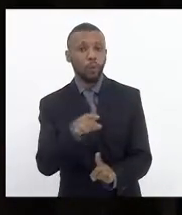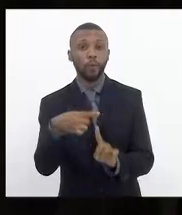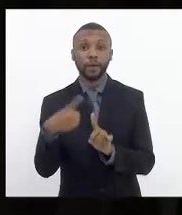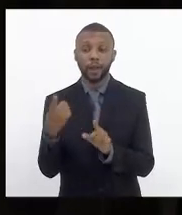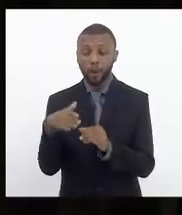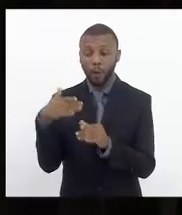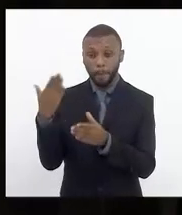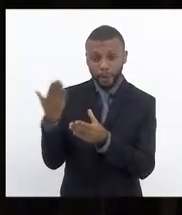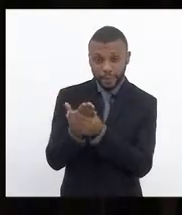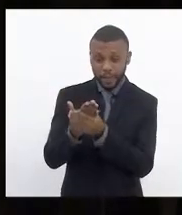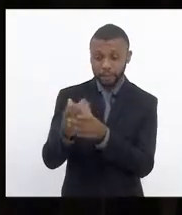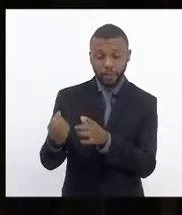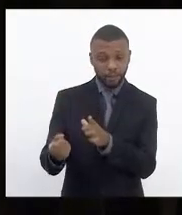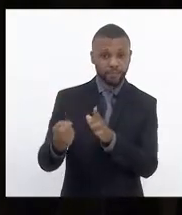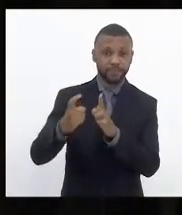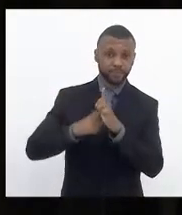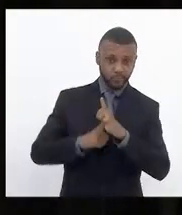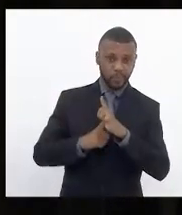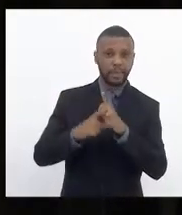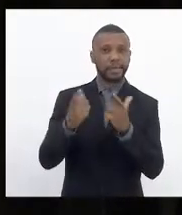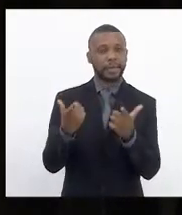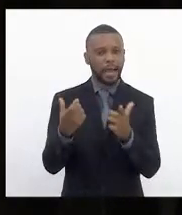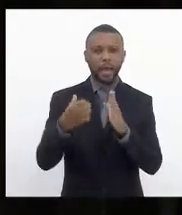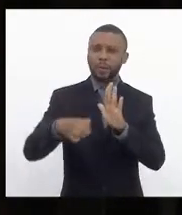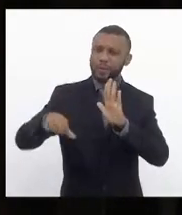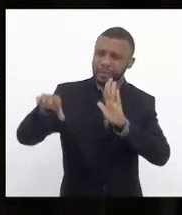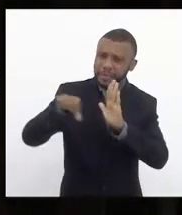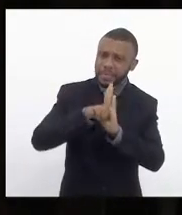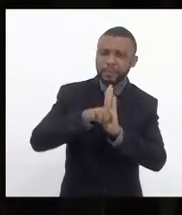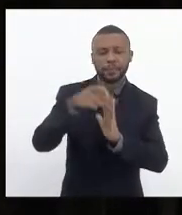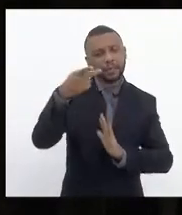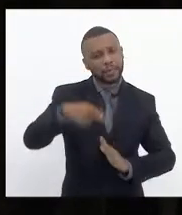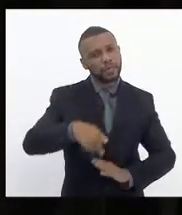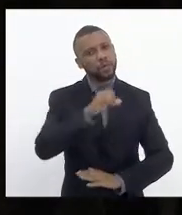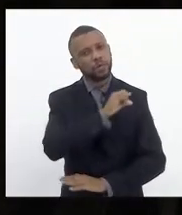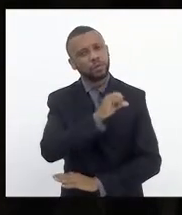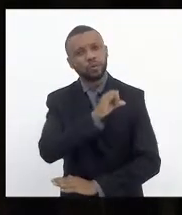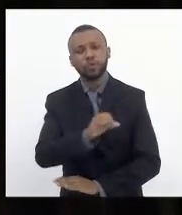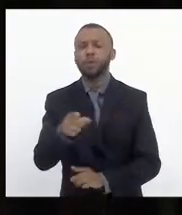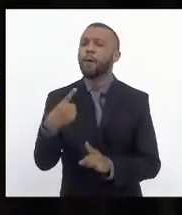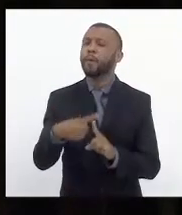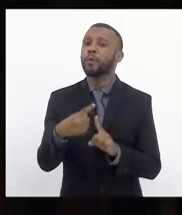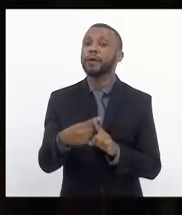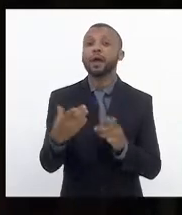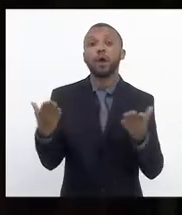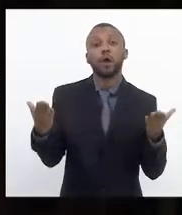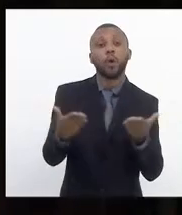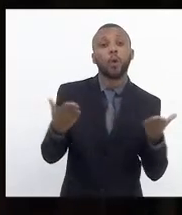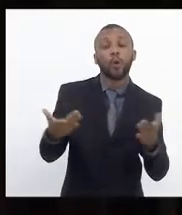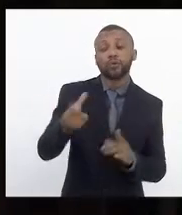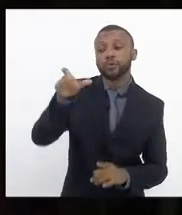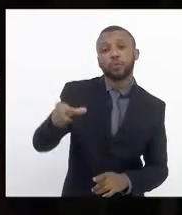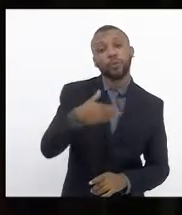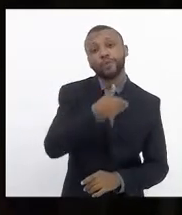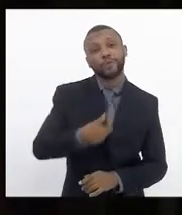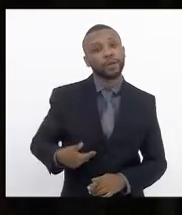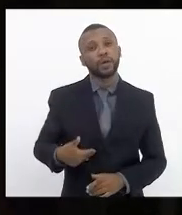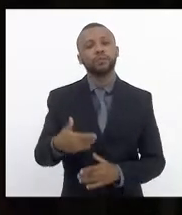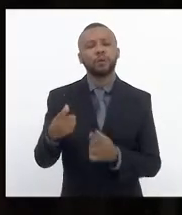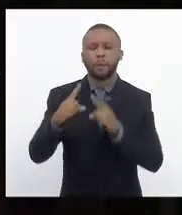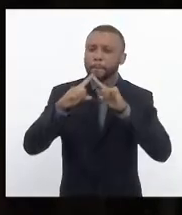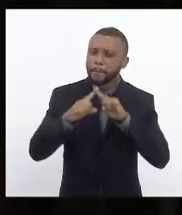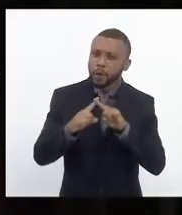endividamento que é criminoso no estado do Rio de Janeiro porque o governador hoje não questiona